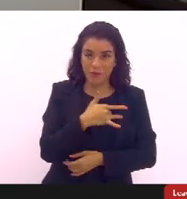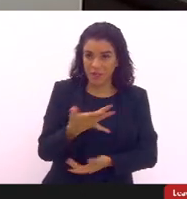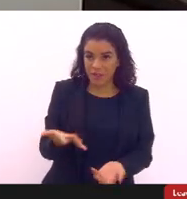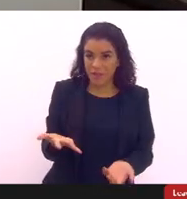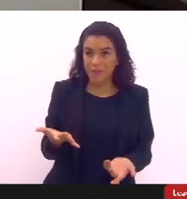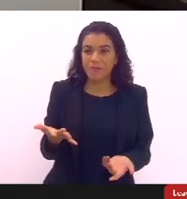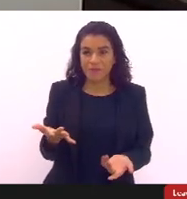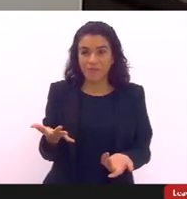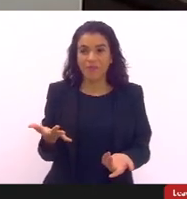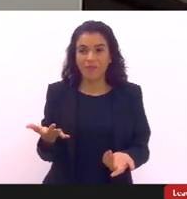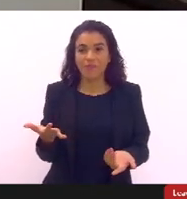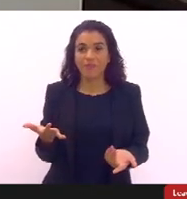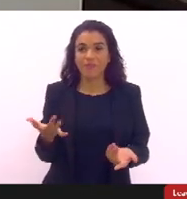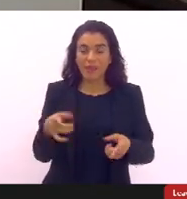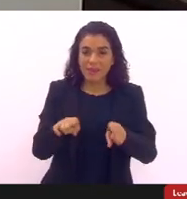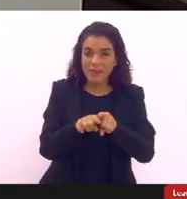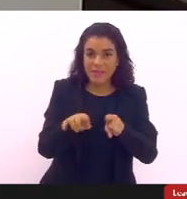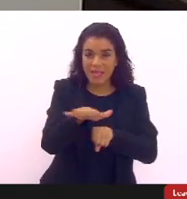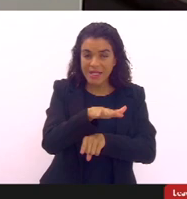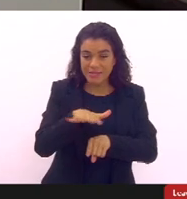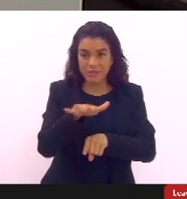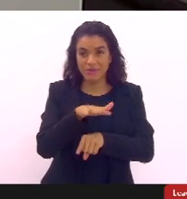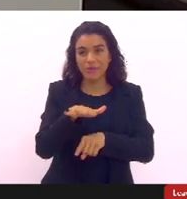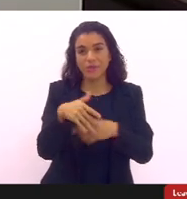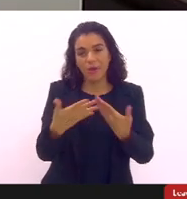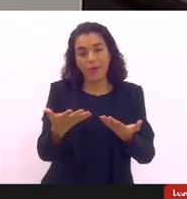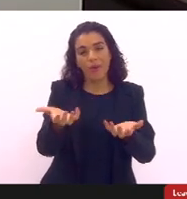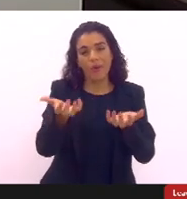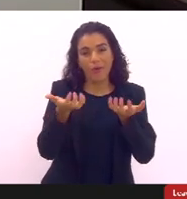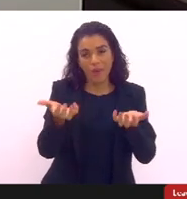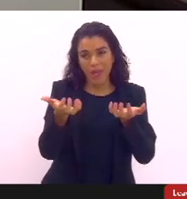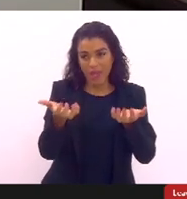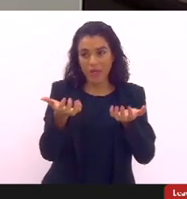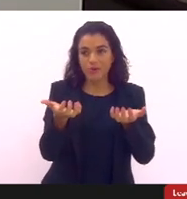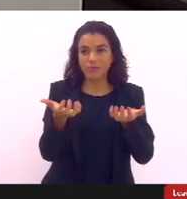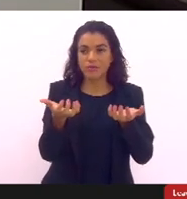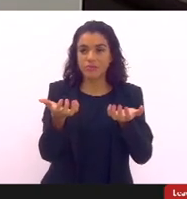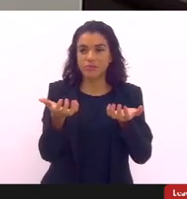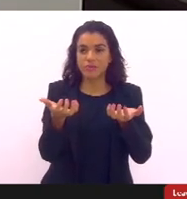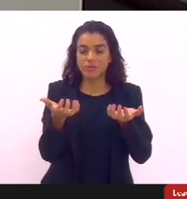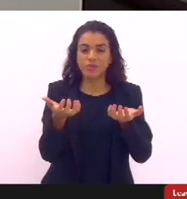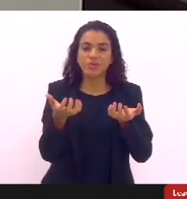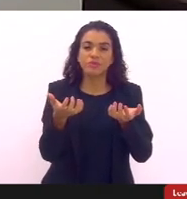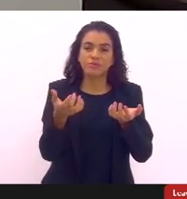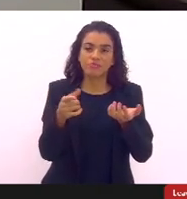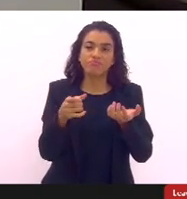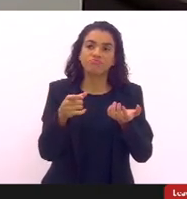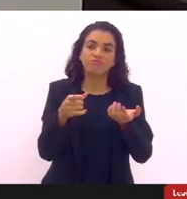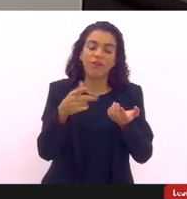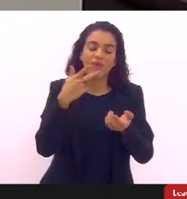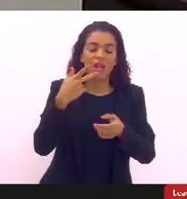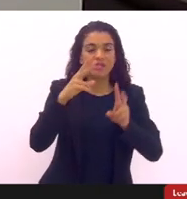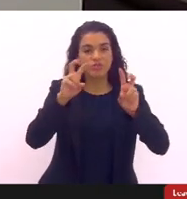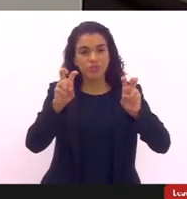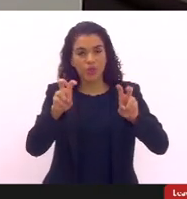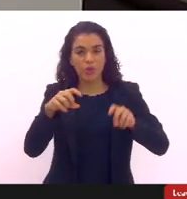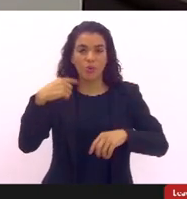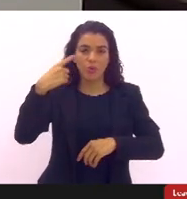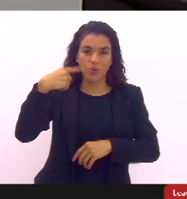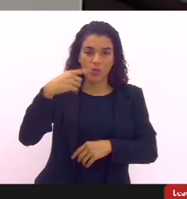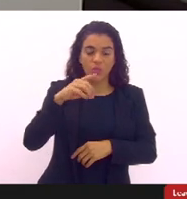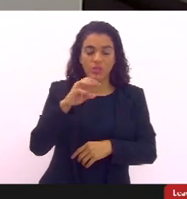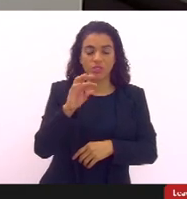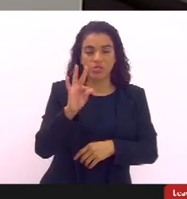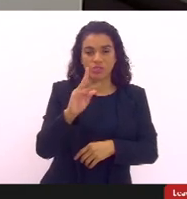Conselho Estadual de Saúde dessa questão. Então, eu queria aqui, com a anuência, sobretudo, do doutor Tiago, e eu